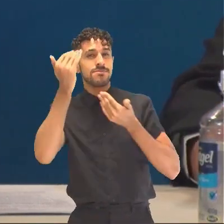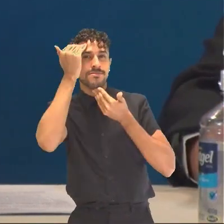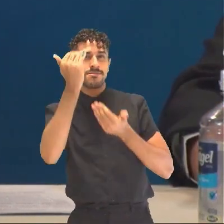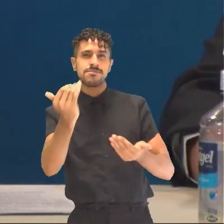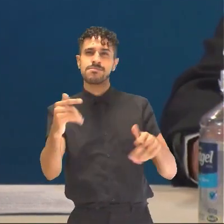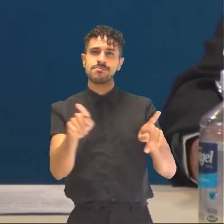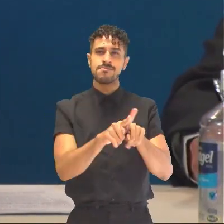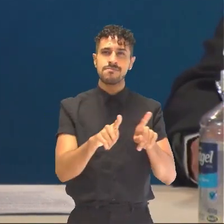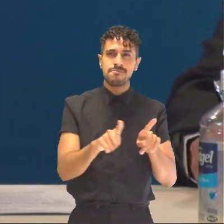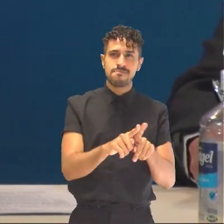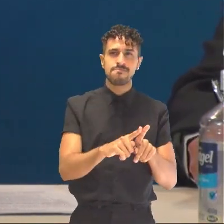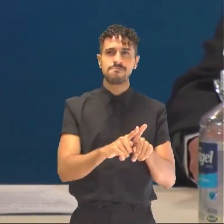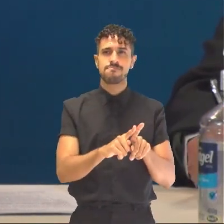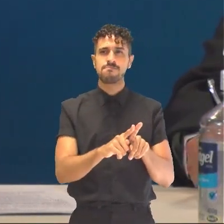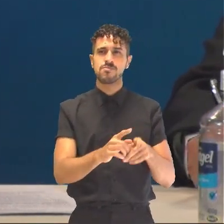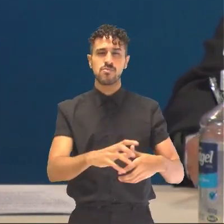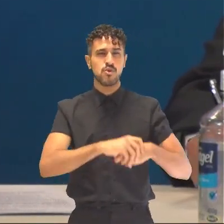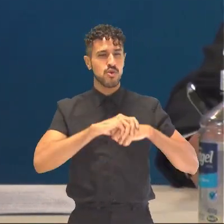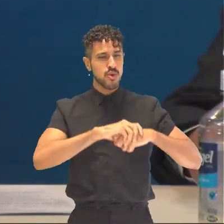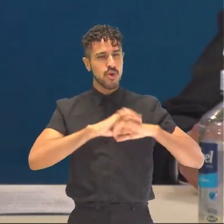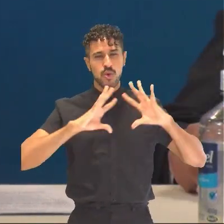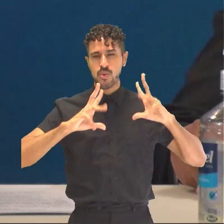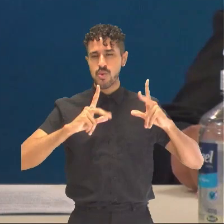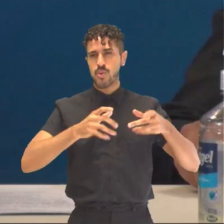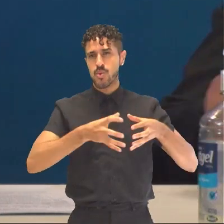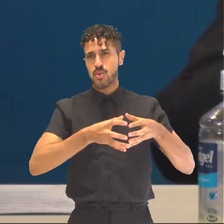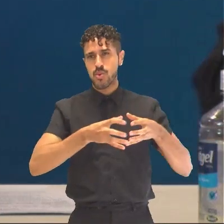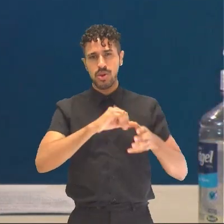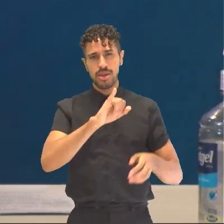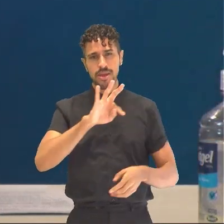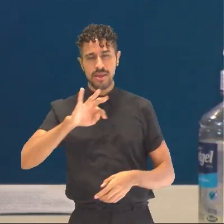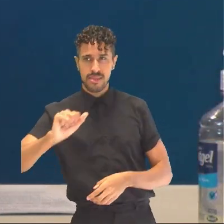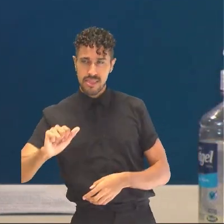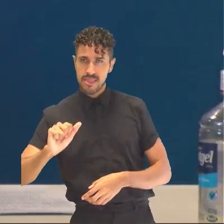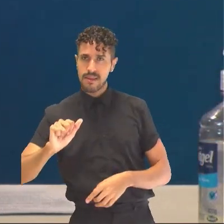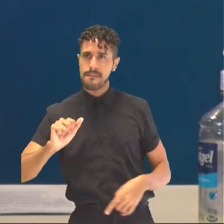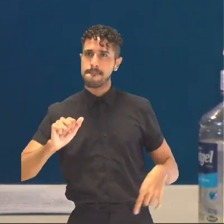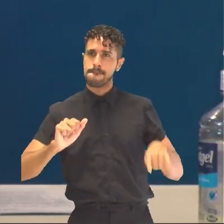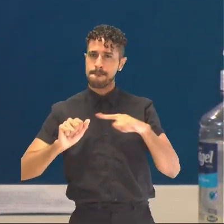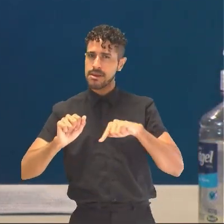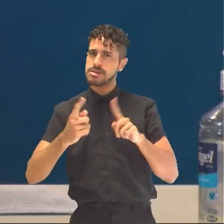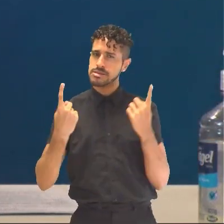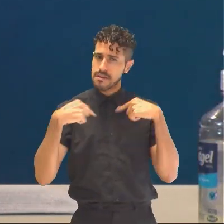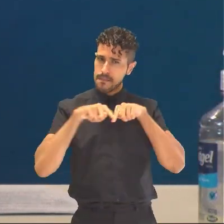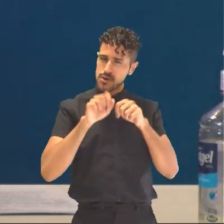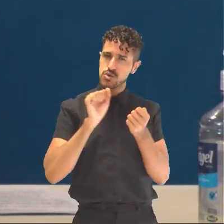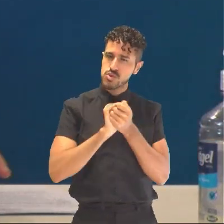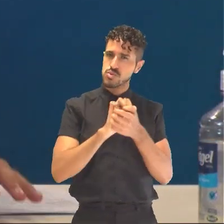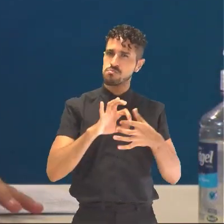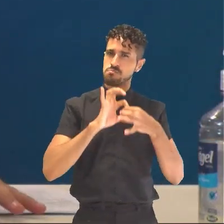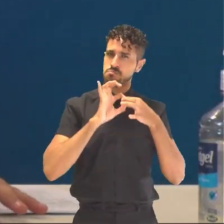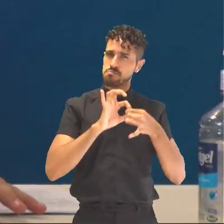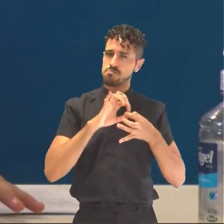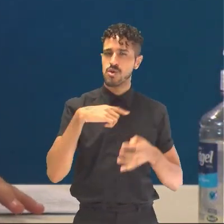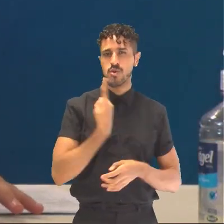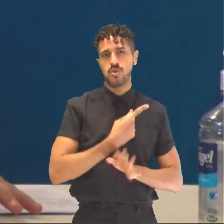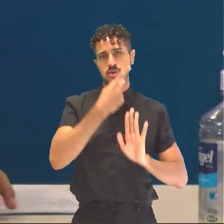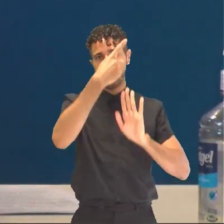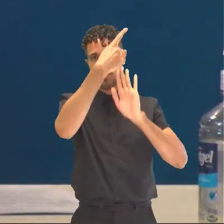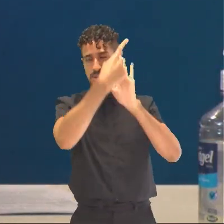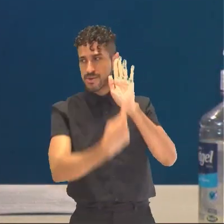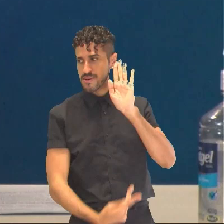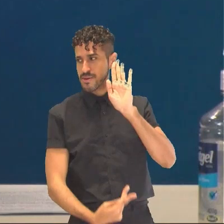também e parabenizar toda a equipe do ITA, que é parceiro nosso nessa